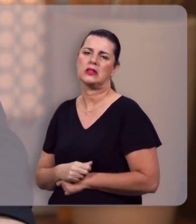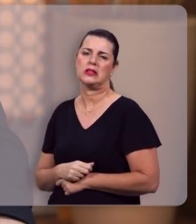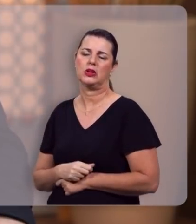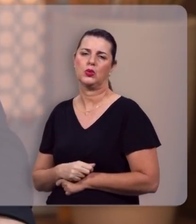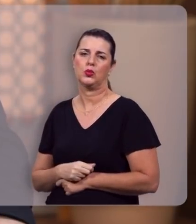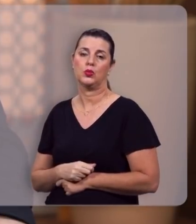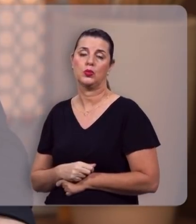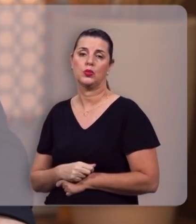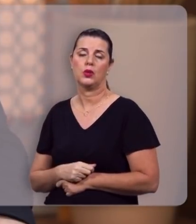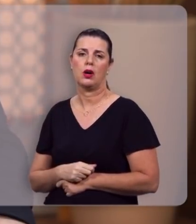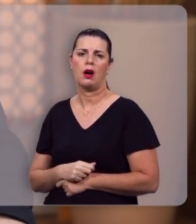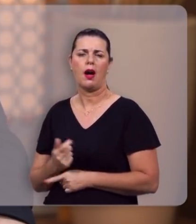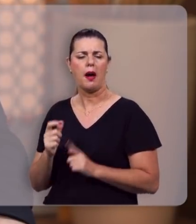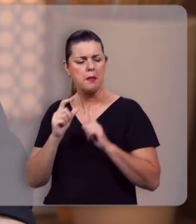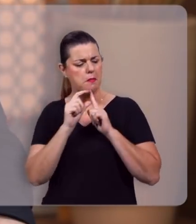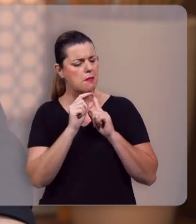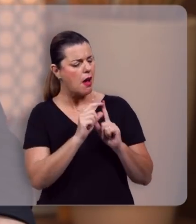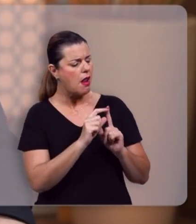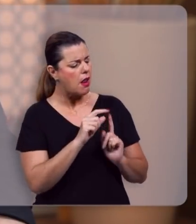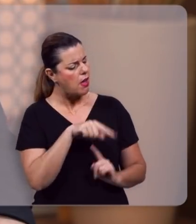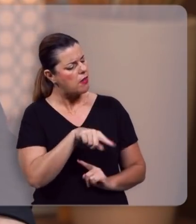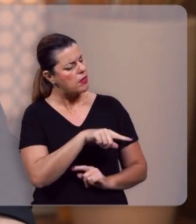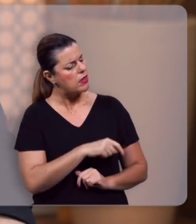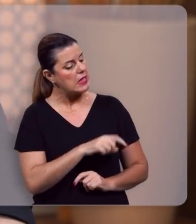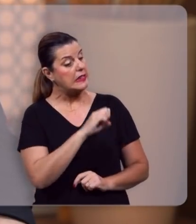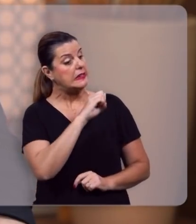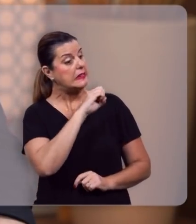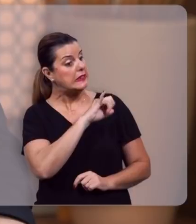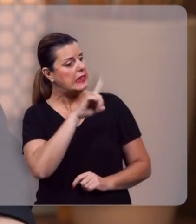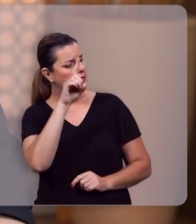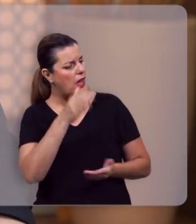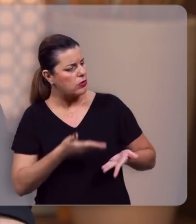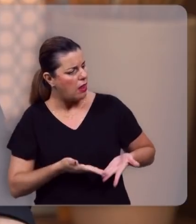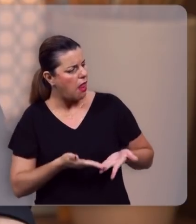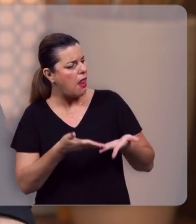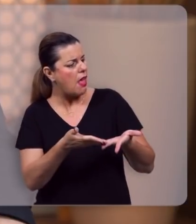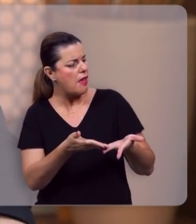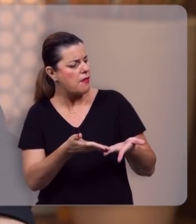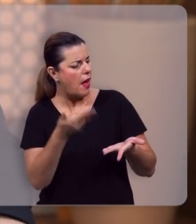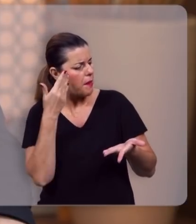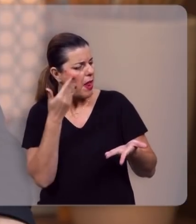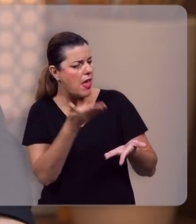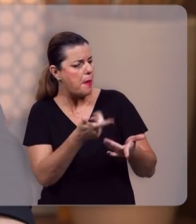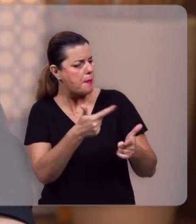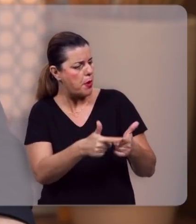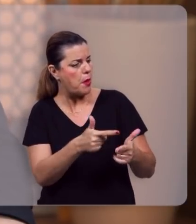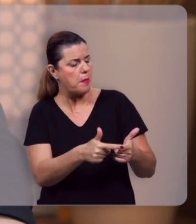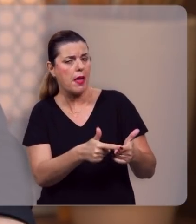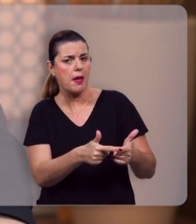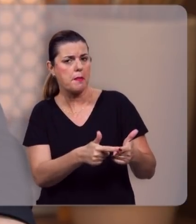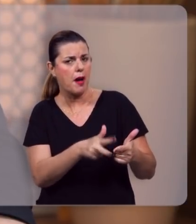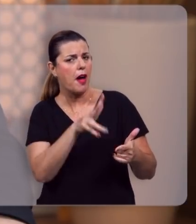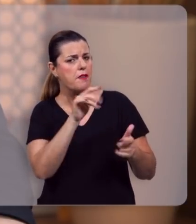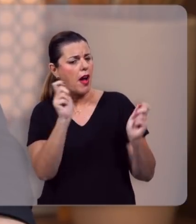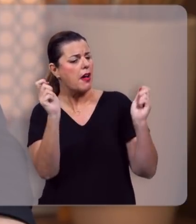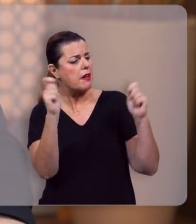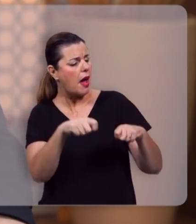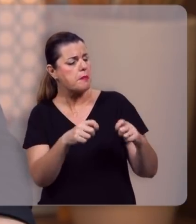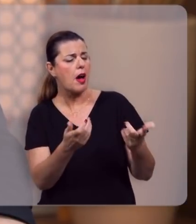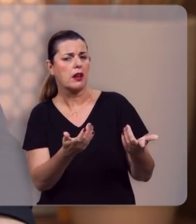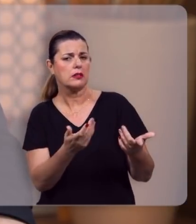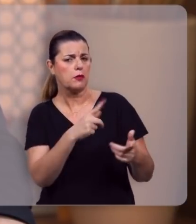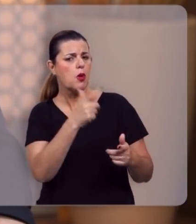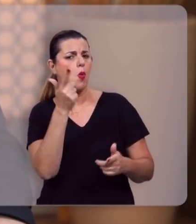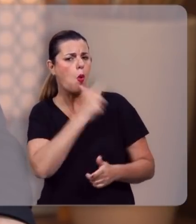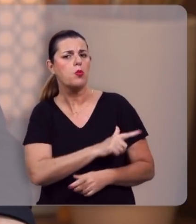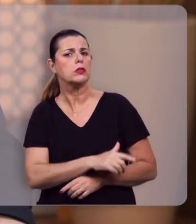aguentar. E a minha palavra para aquela pessoa foi a seguinte, eu falei: se Deus te levar para essa situação, Ele vai te